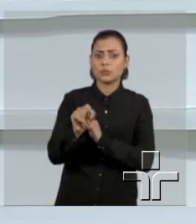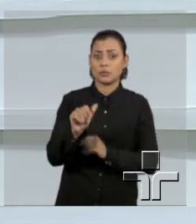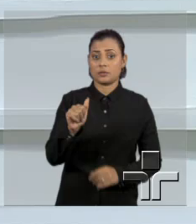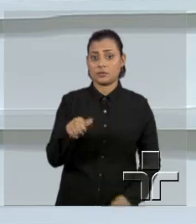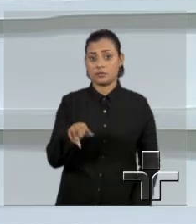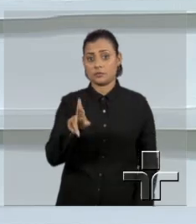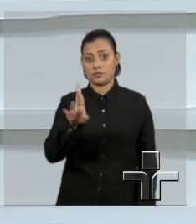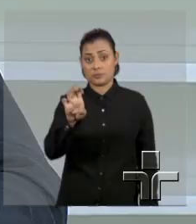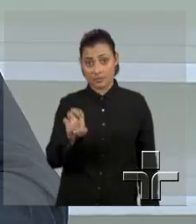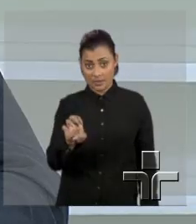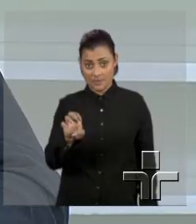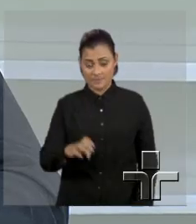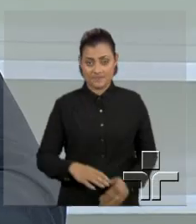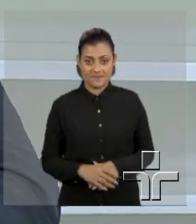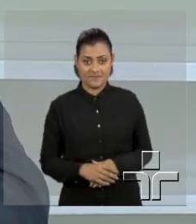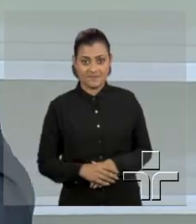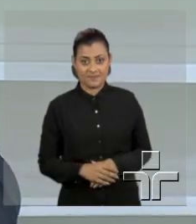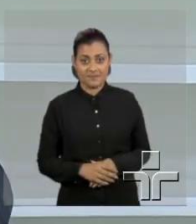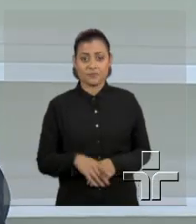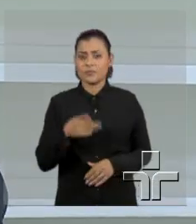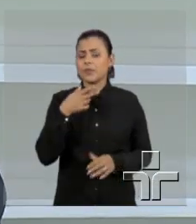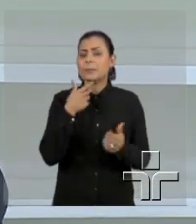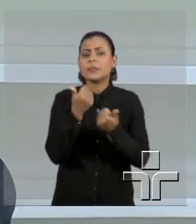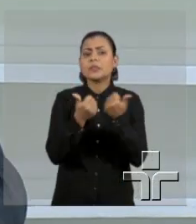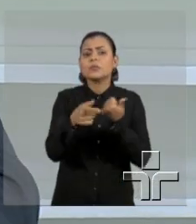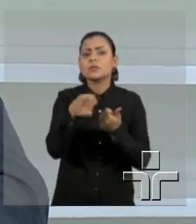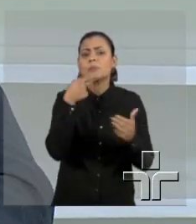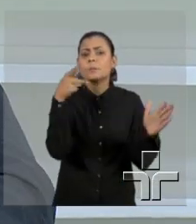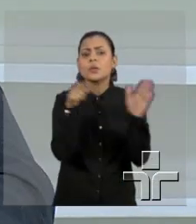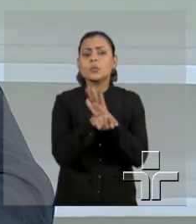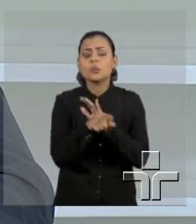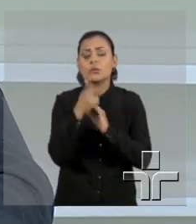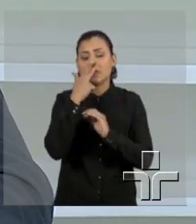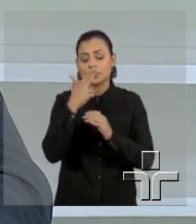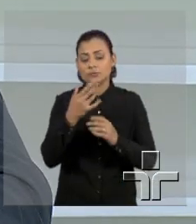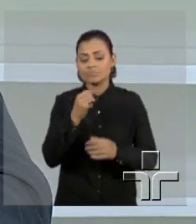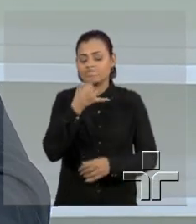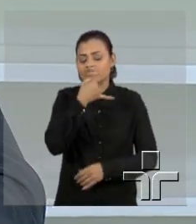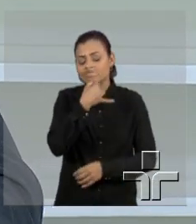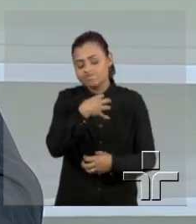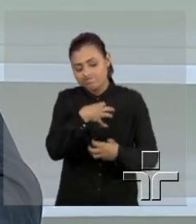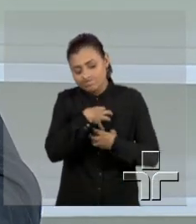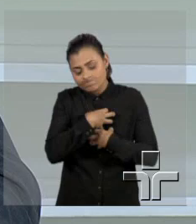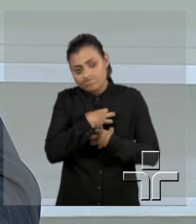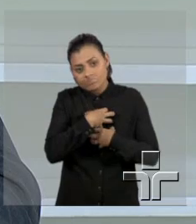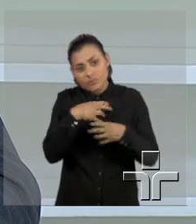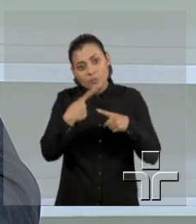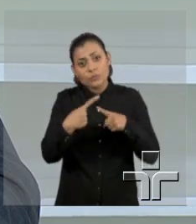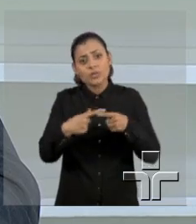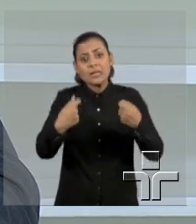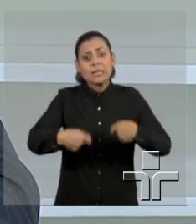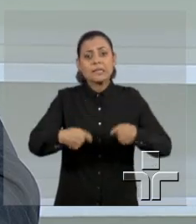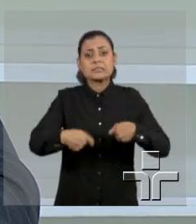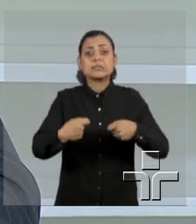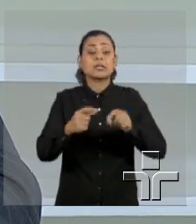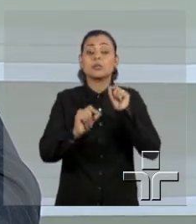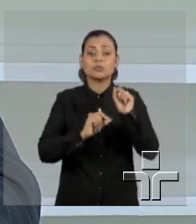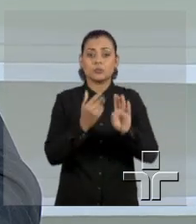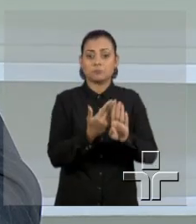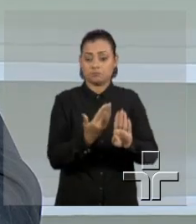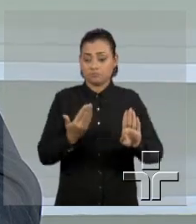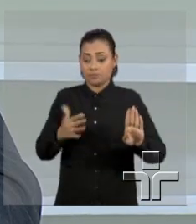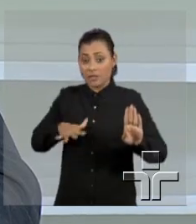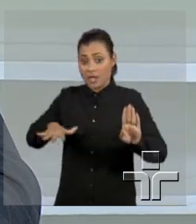André. Ministro, o senhor citou aí que ficou um pouco decepcionado, o senhor citou a questão da necessidade de equidistância do juiz